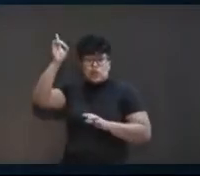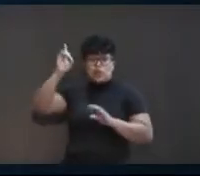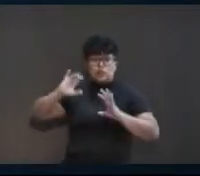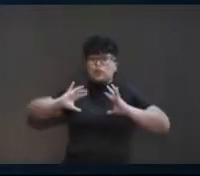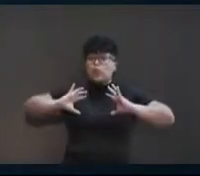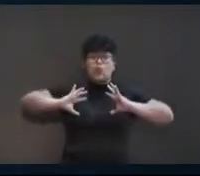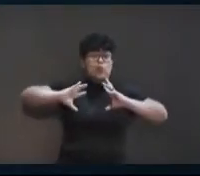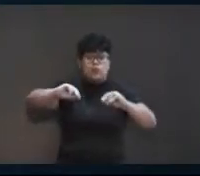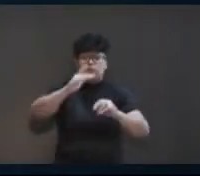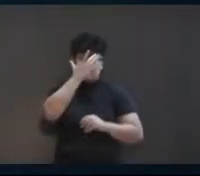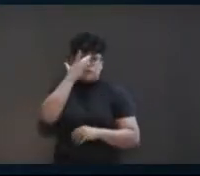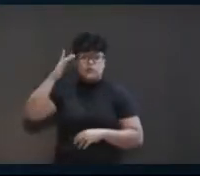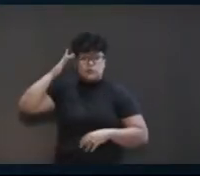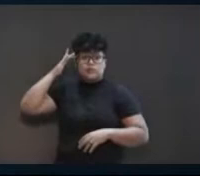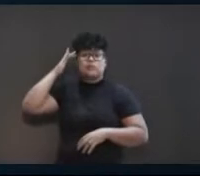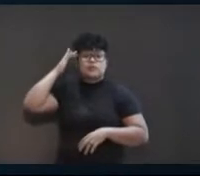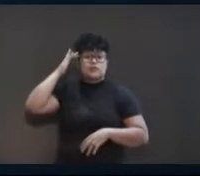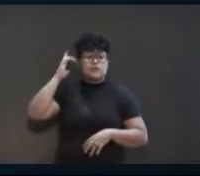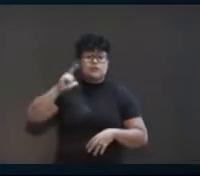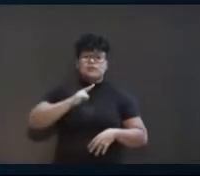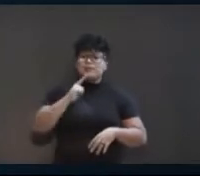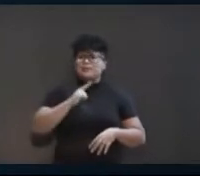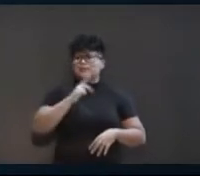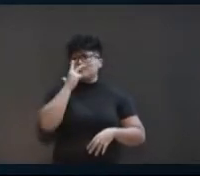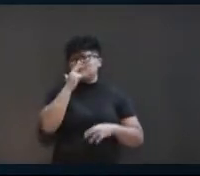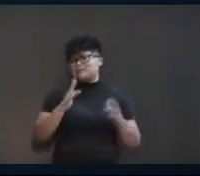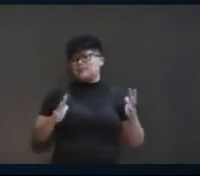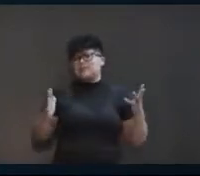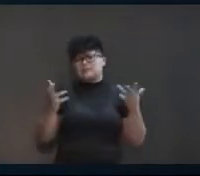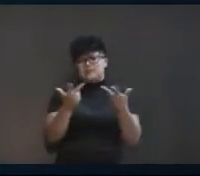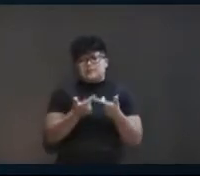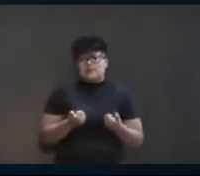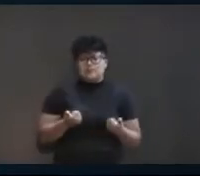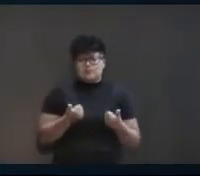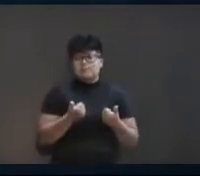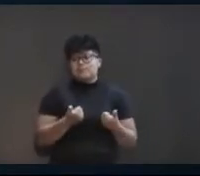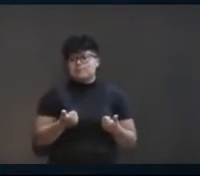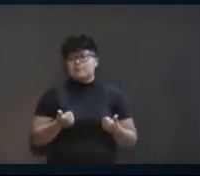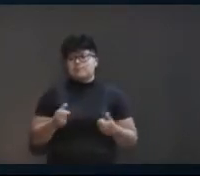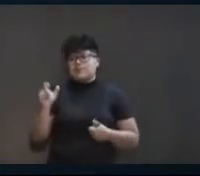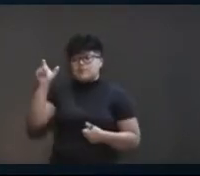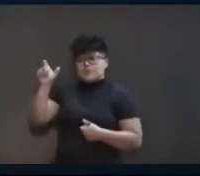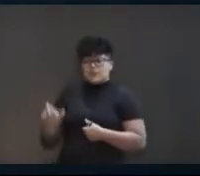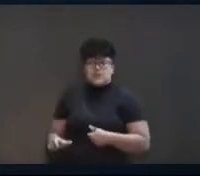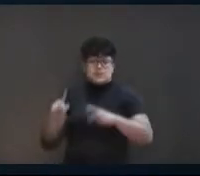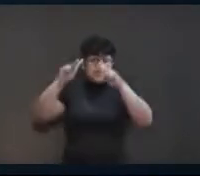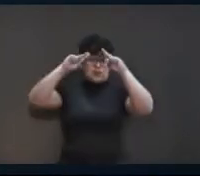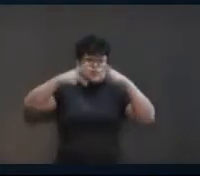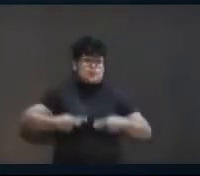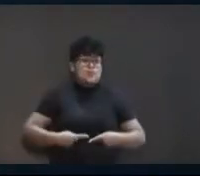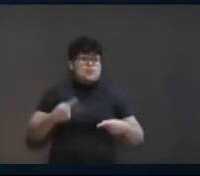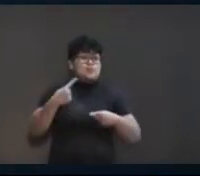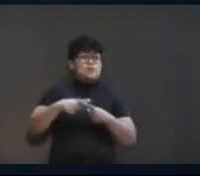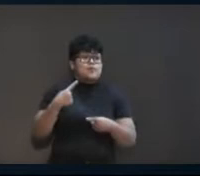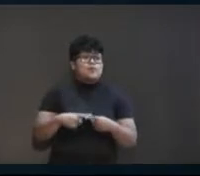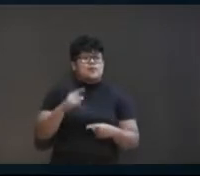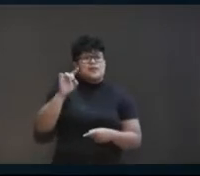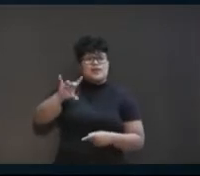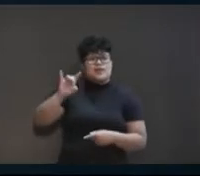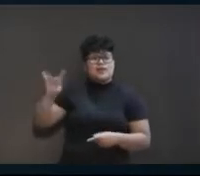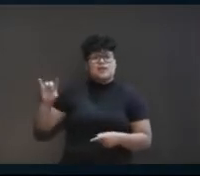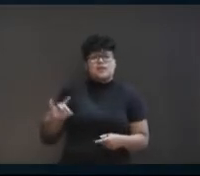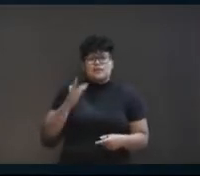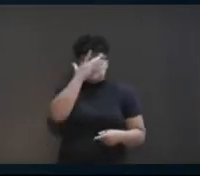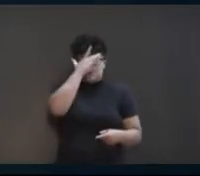é uma coisa maravilhosa nos seus seu lado bom porque cada um tem um talento